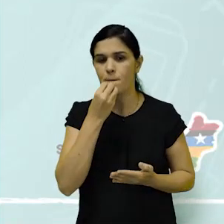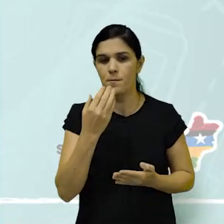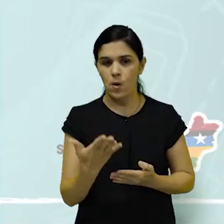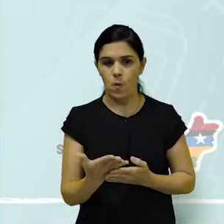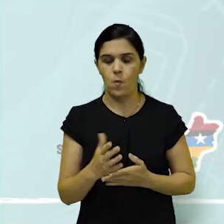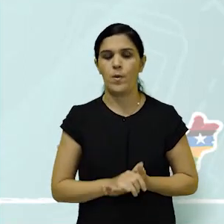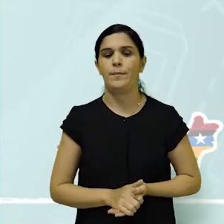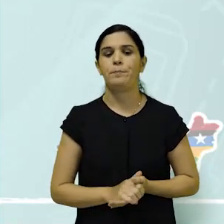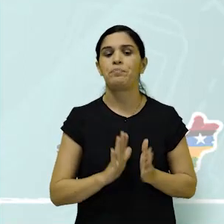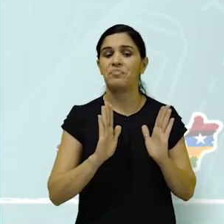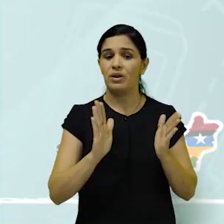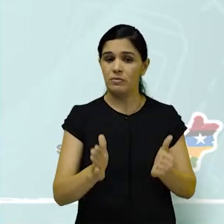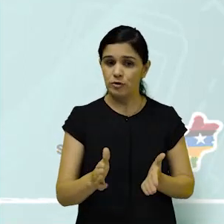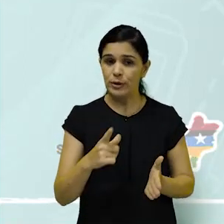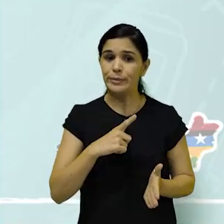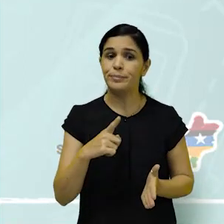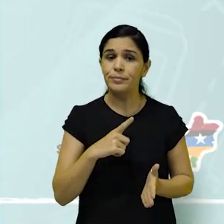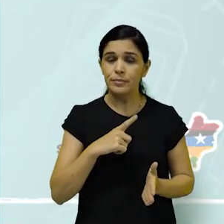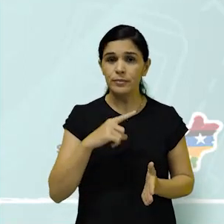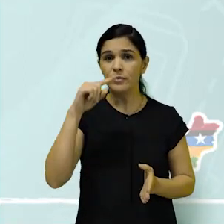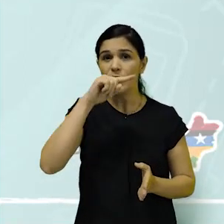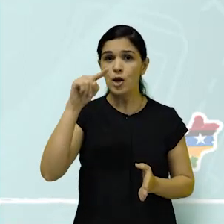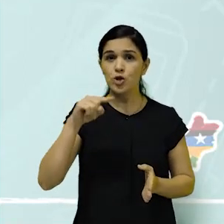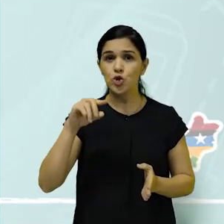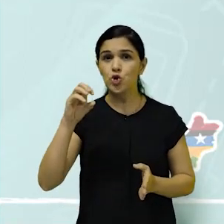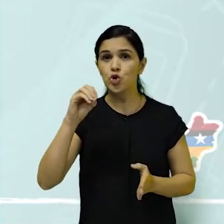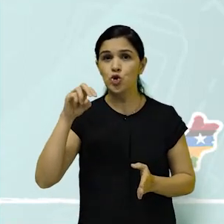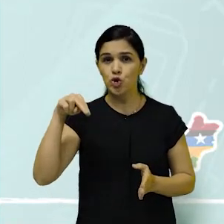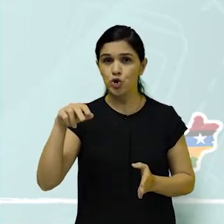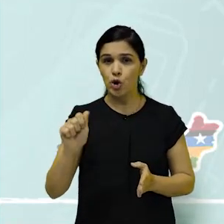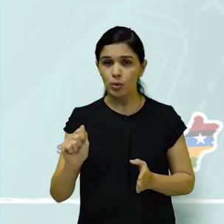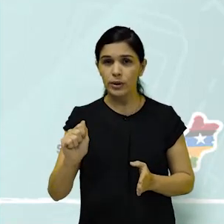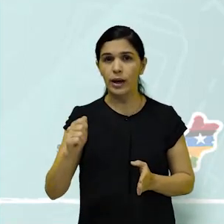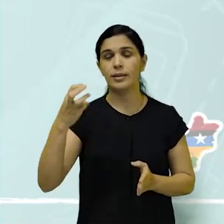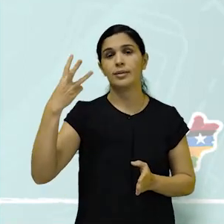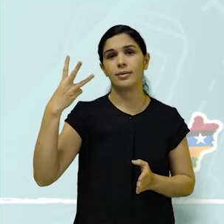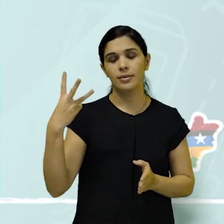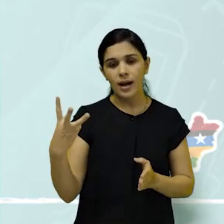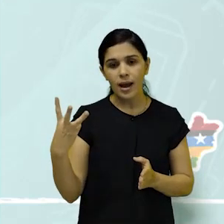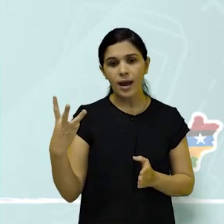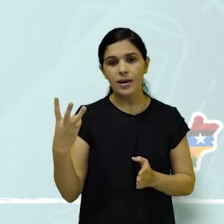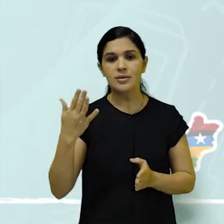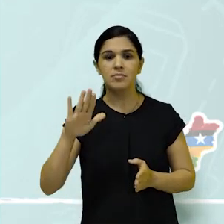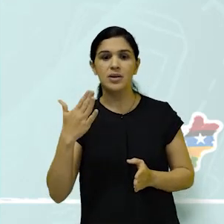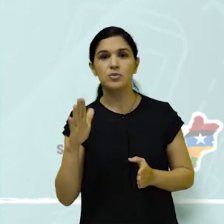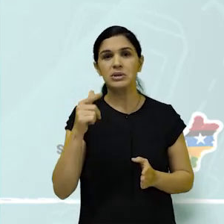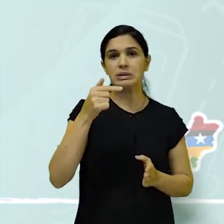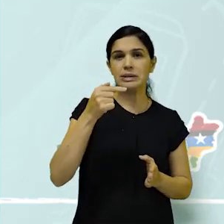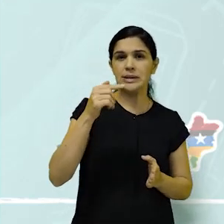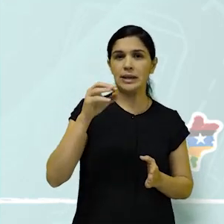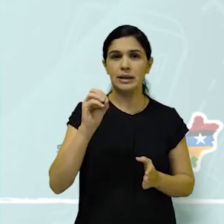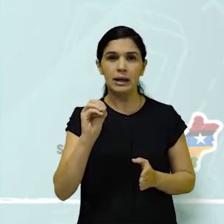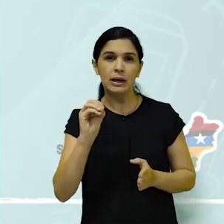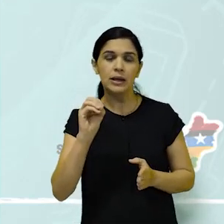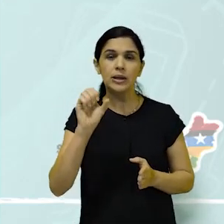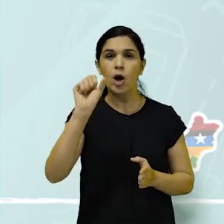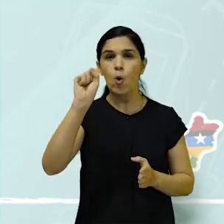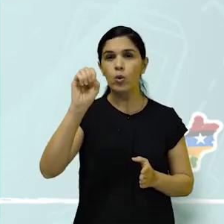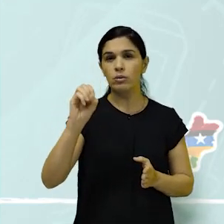zona 3, que aqui já é um treininho moderado, que é de 70% a 80% da frequência cardíaca